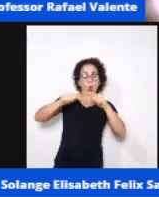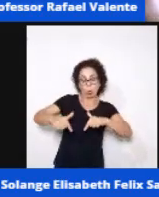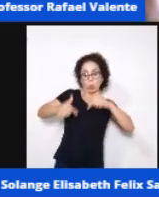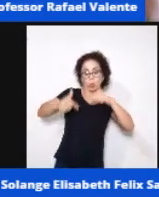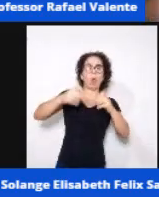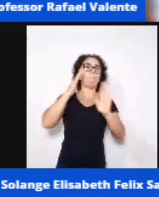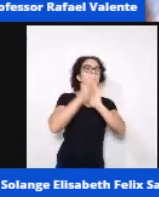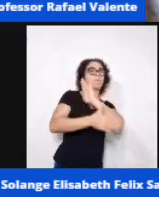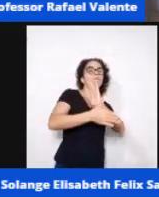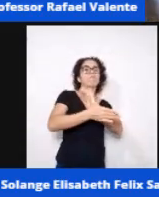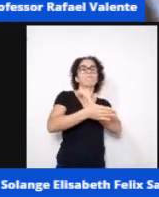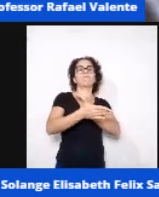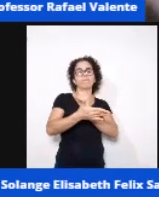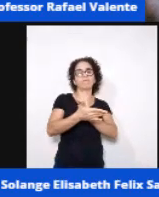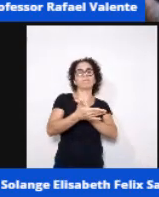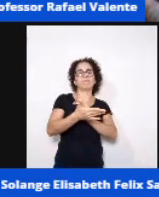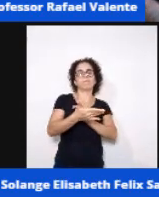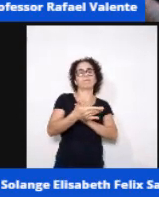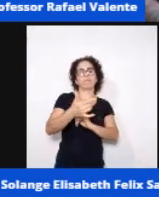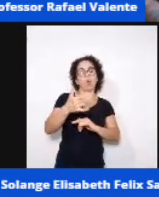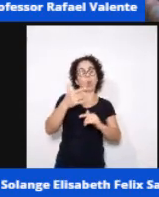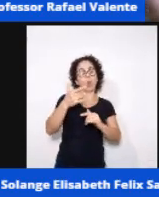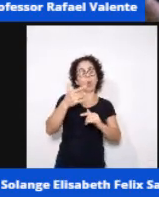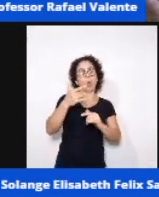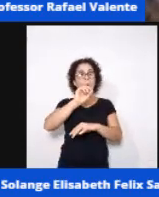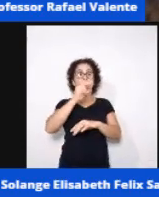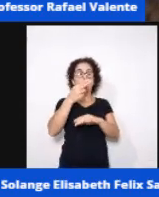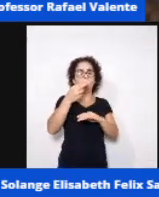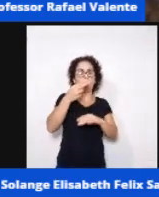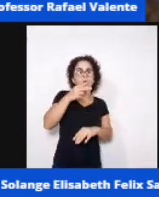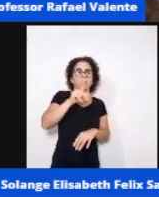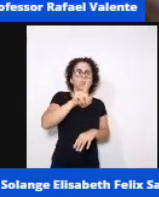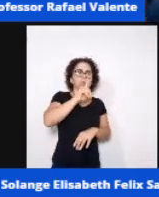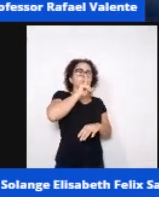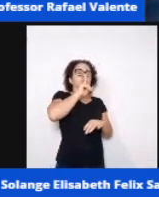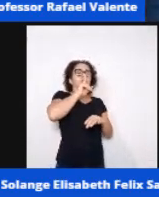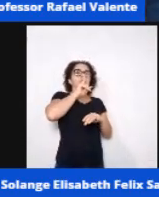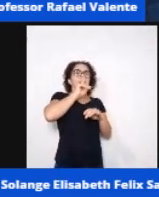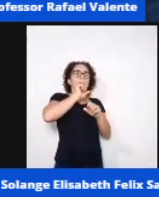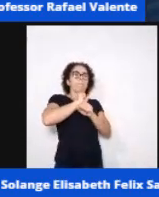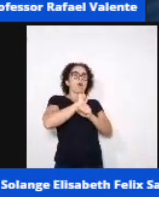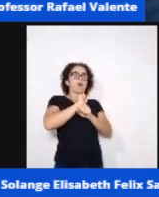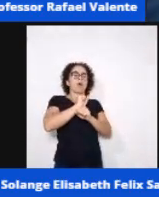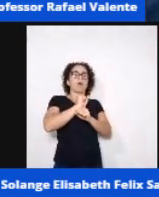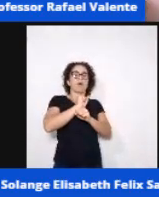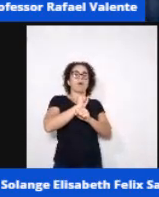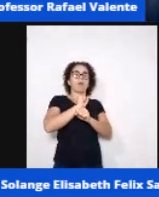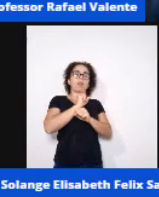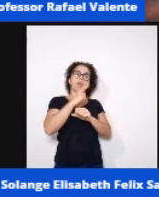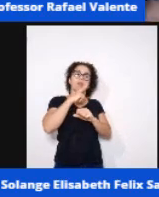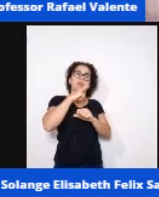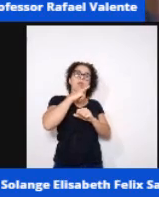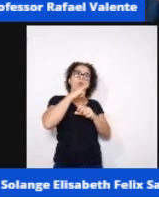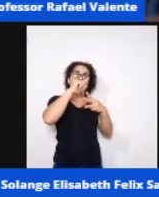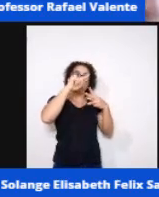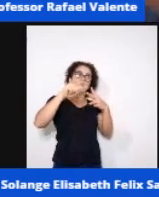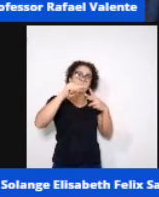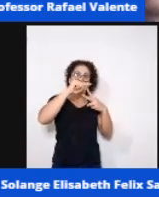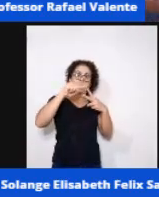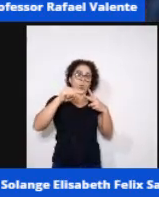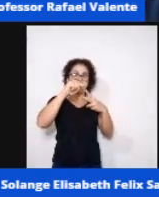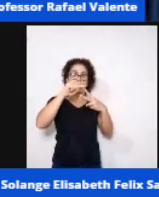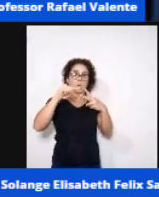eu vou ficar quieto. Vou ficar quieto. Tem 2 reações, não é? Então, olha lá o seu